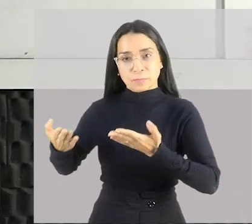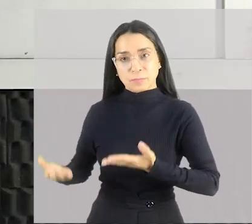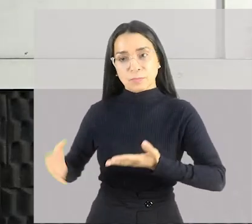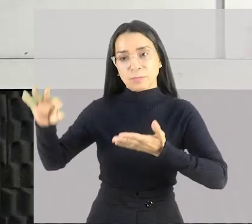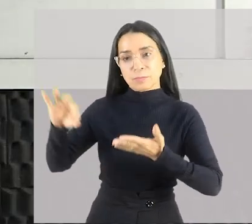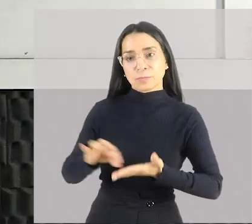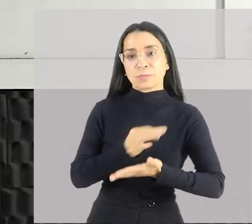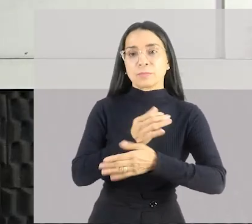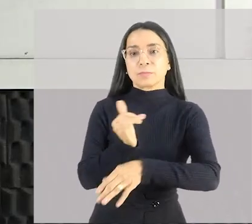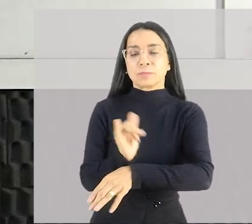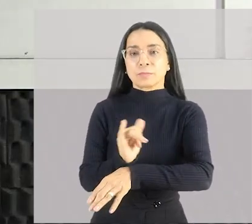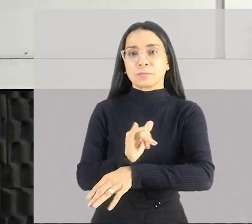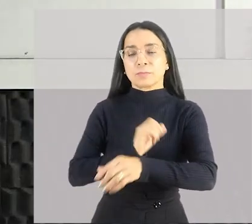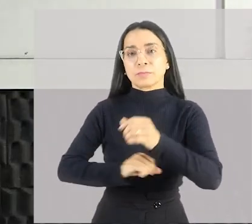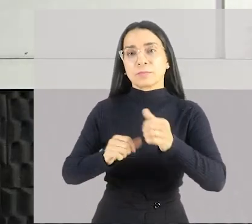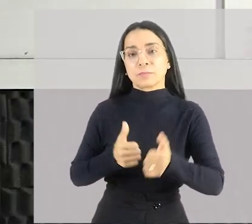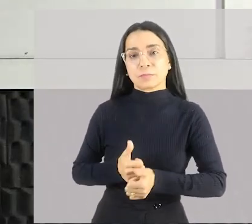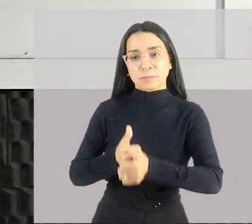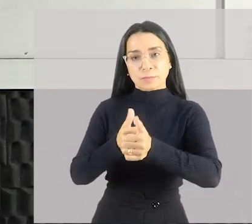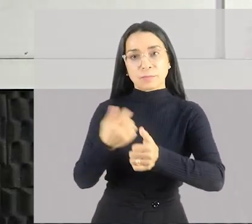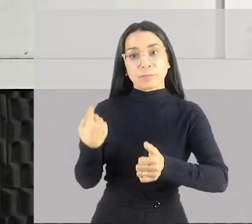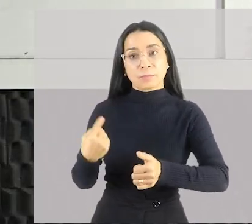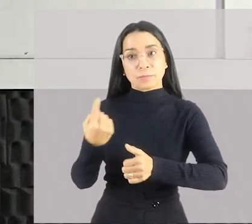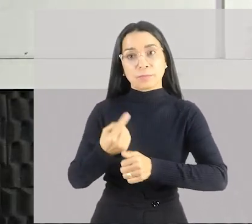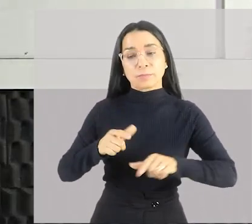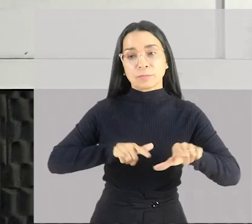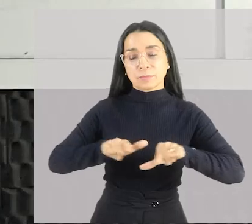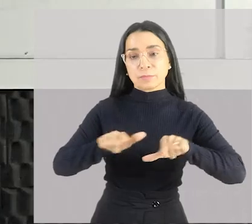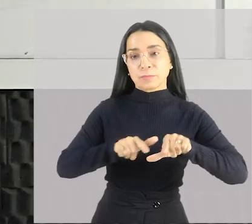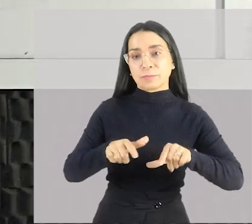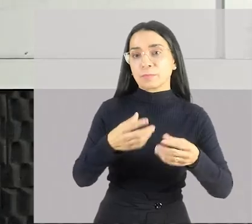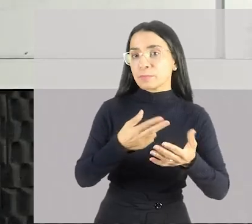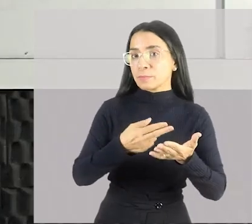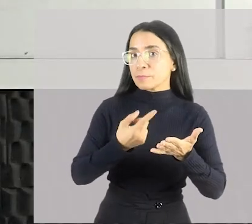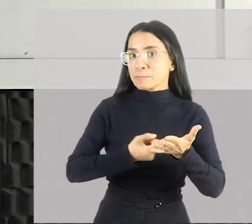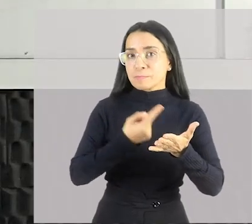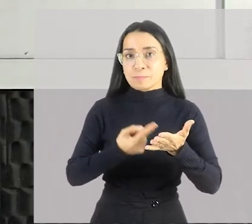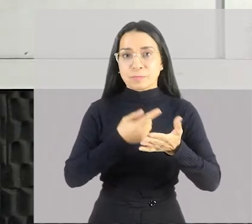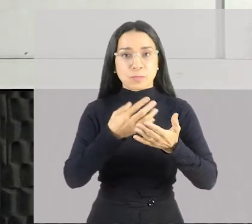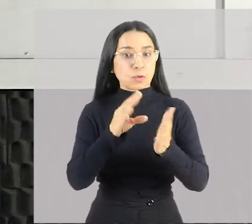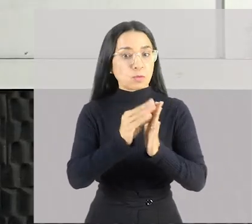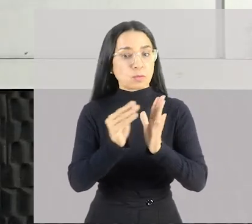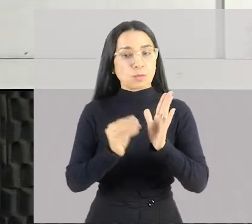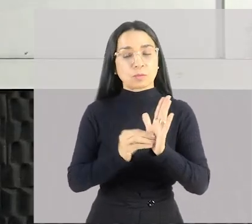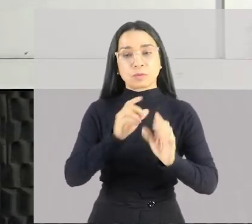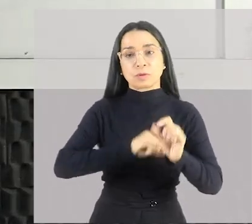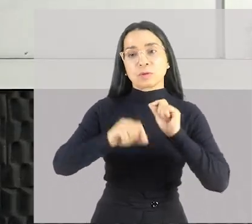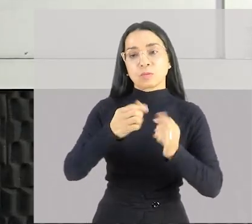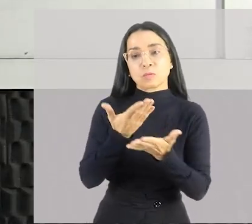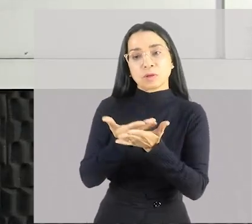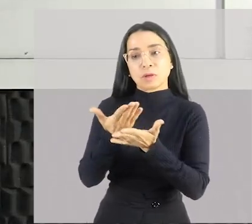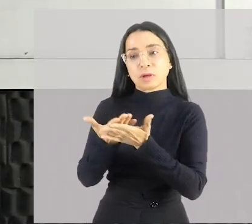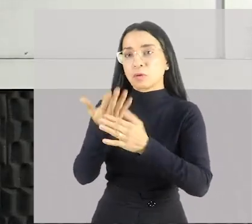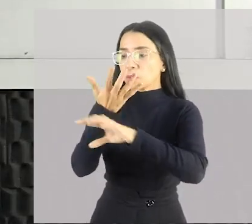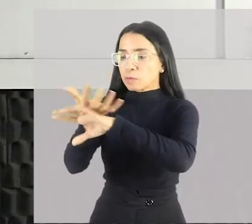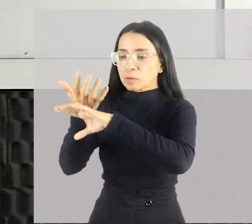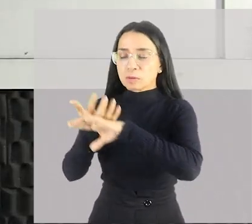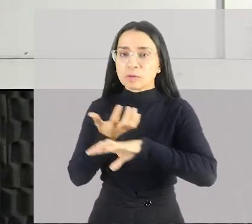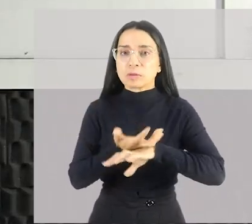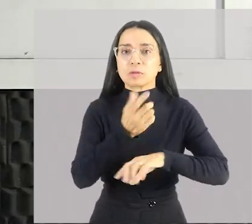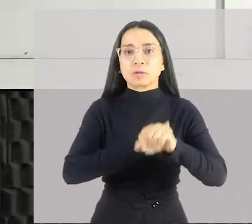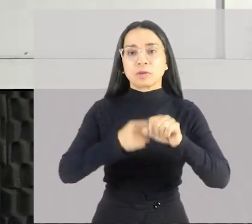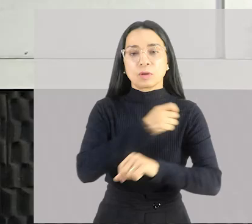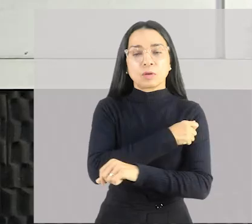inscrever no nosso canal acompanhar nosso trabalho lá tem muito material muita para você de todas as disciplinas né o